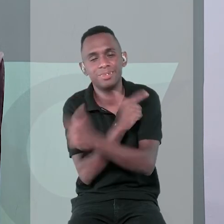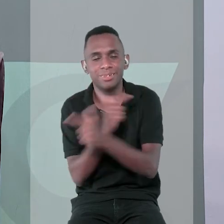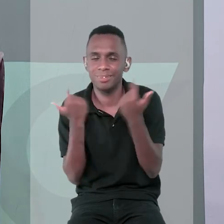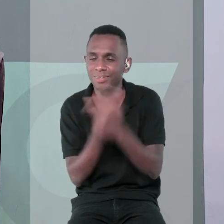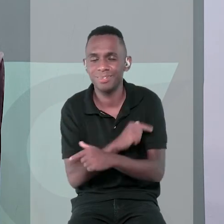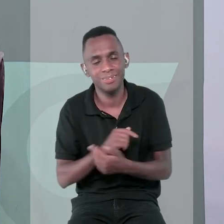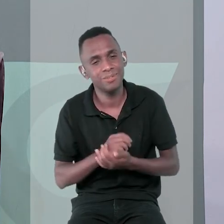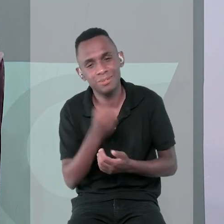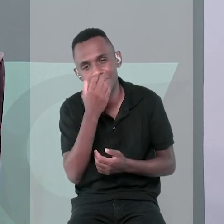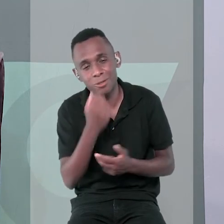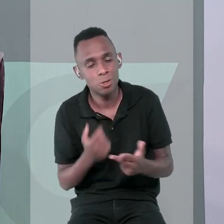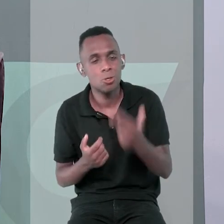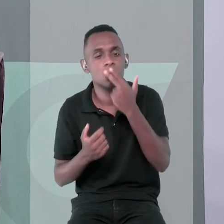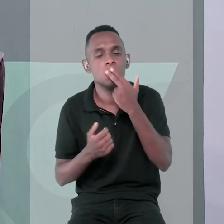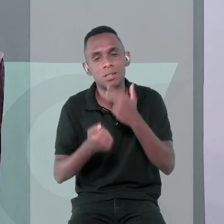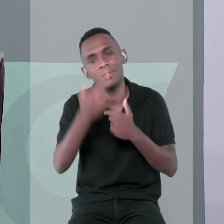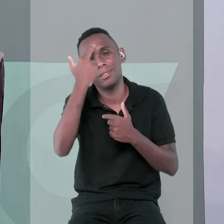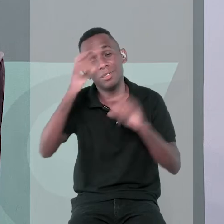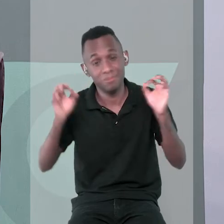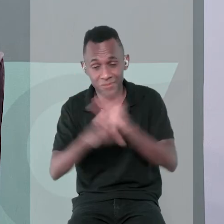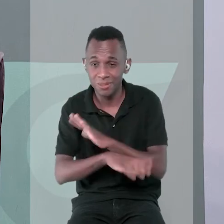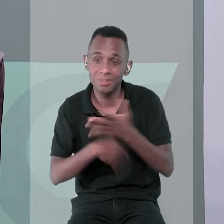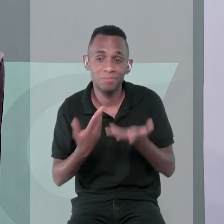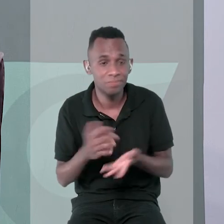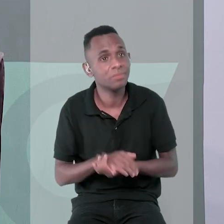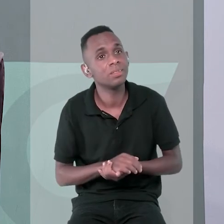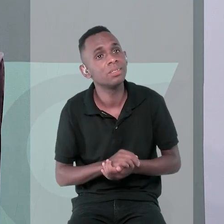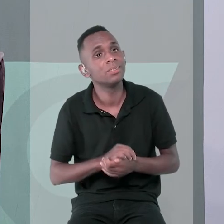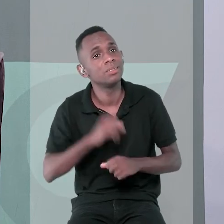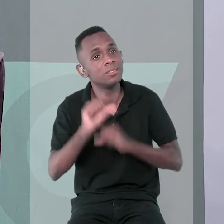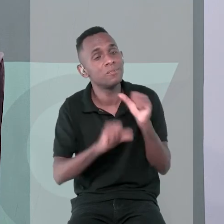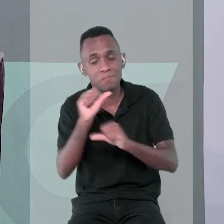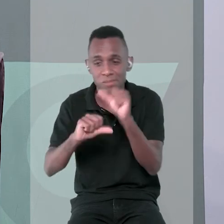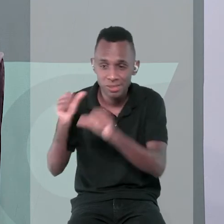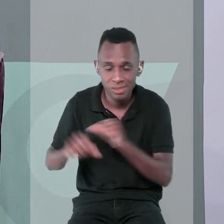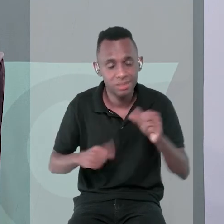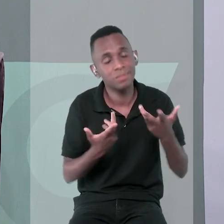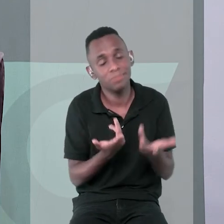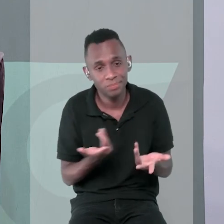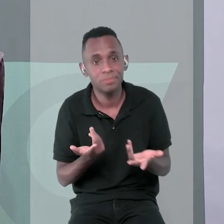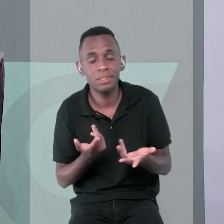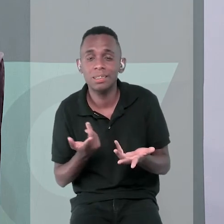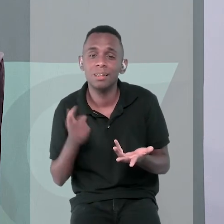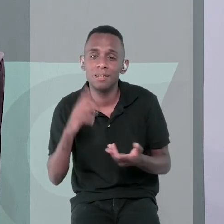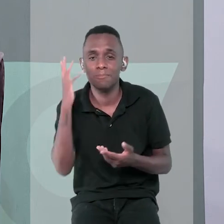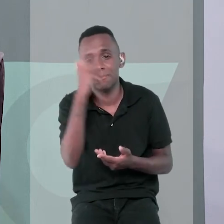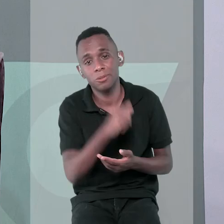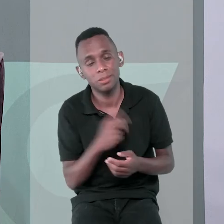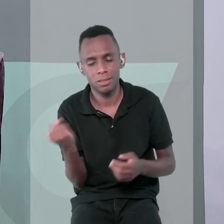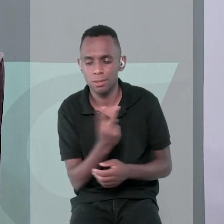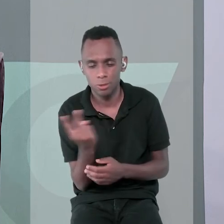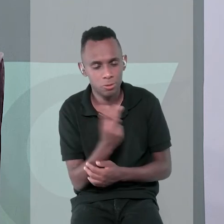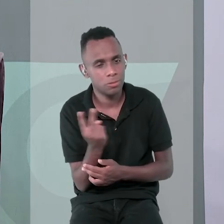parte. E fuma charuto. Falei, não, tá bom. Então essas oscilações, né, essas transições são muito bonitas. E